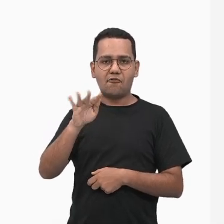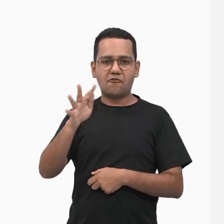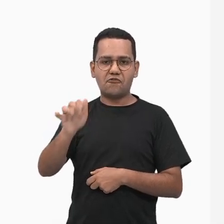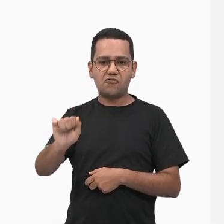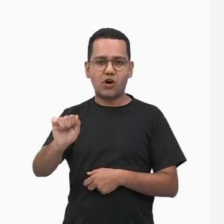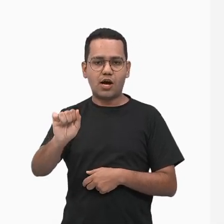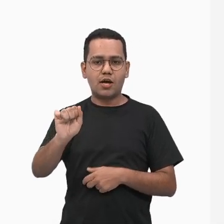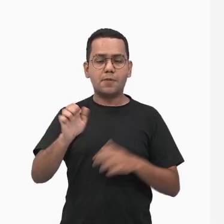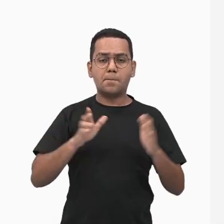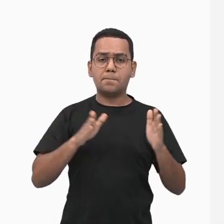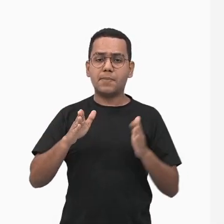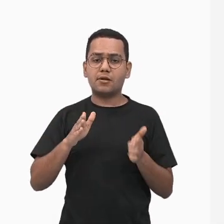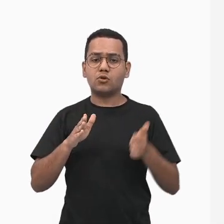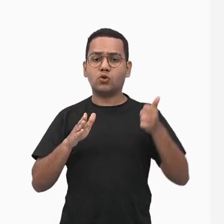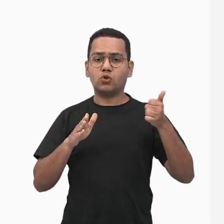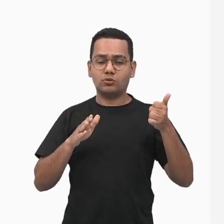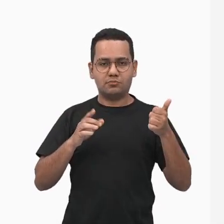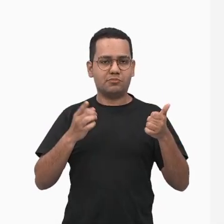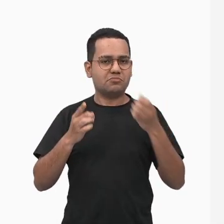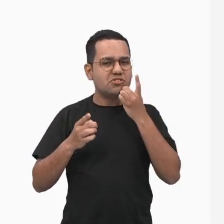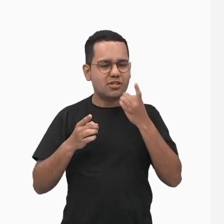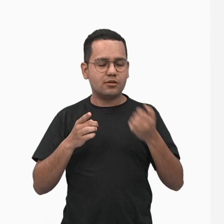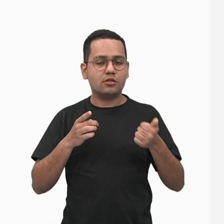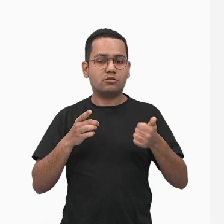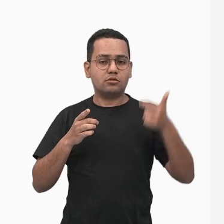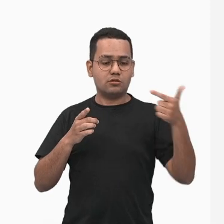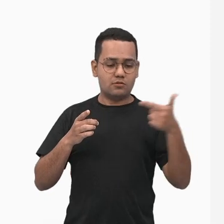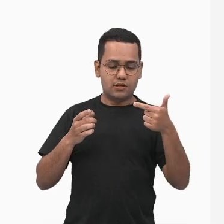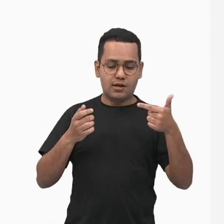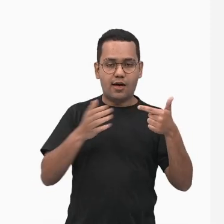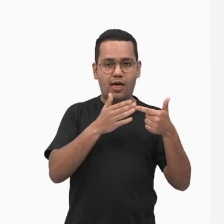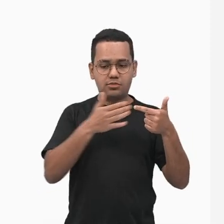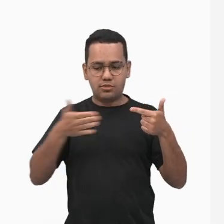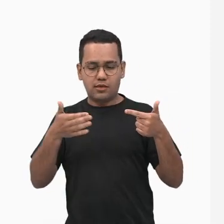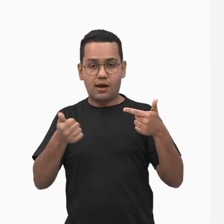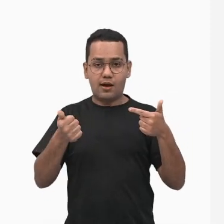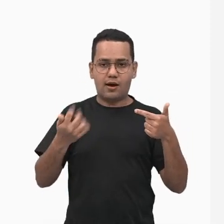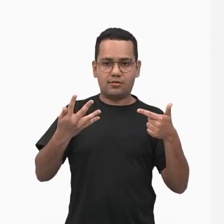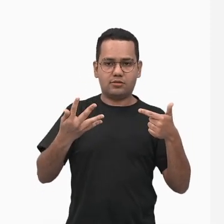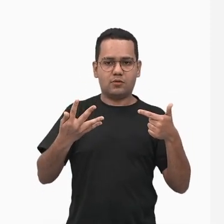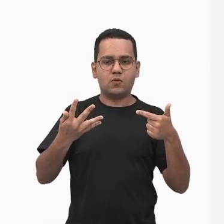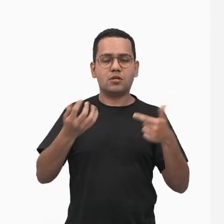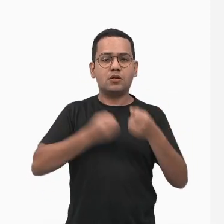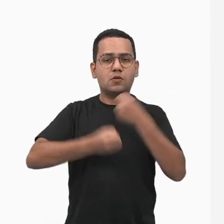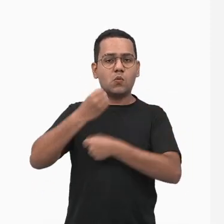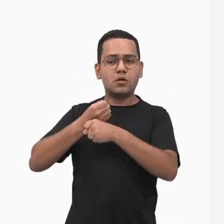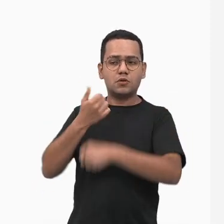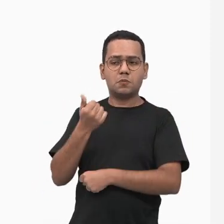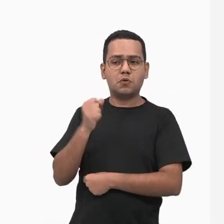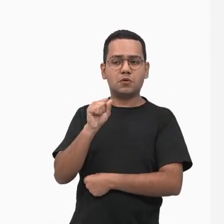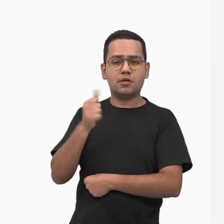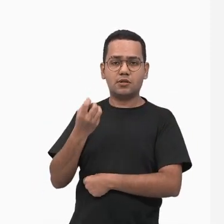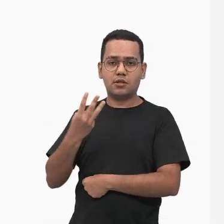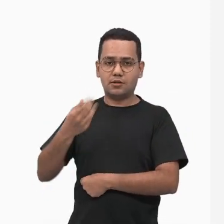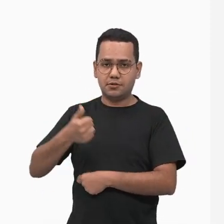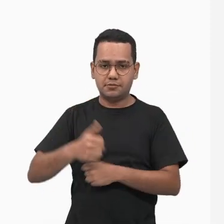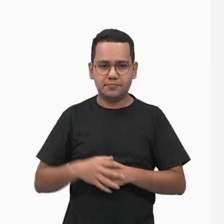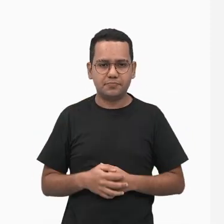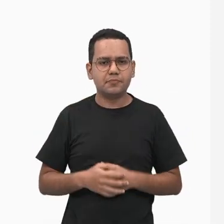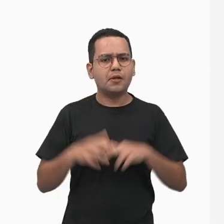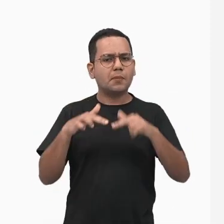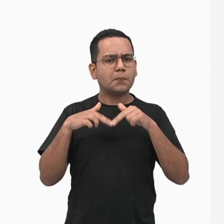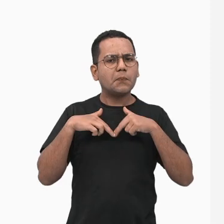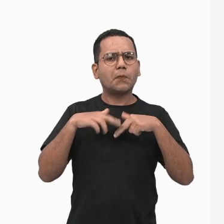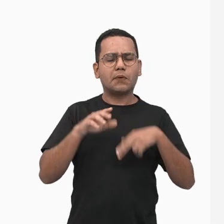1831. Dom Pedro, para melhorar a sua popularidade, ele vai para Ouro Preto, mas lá em Ouro Preto ele não é recebido